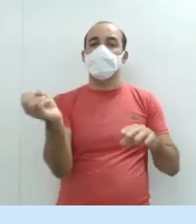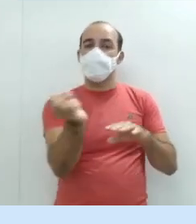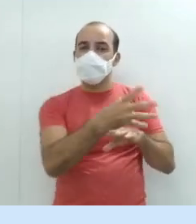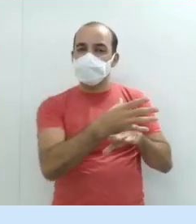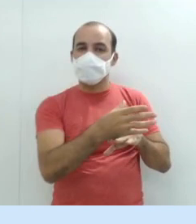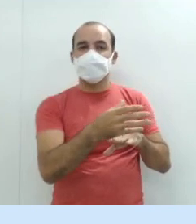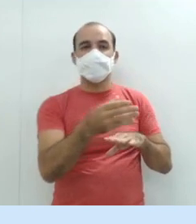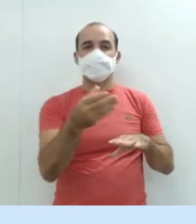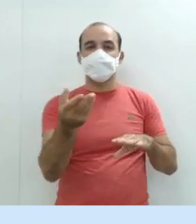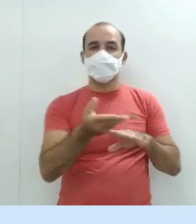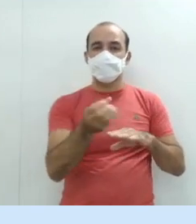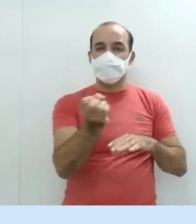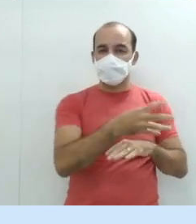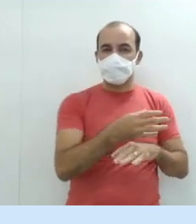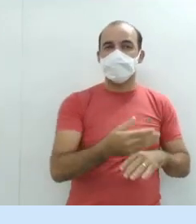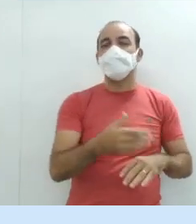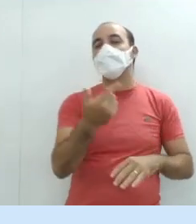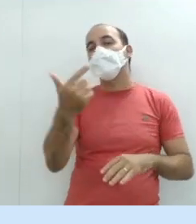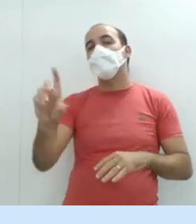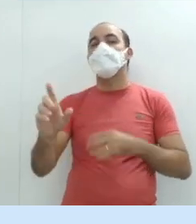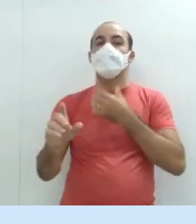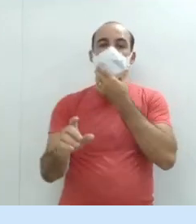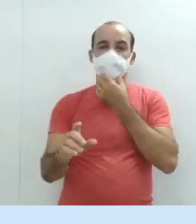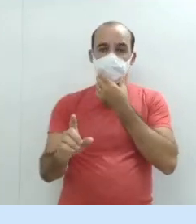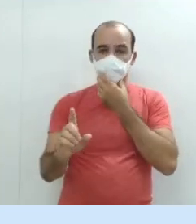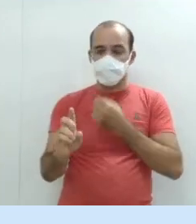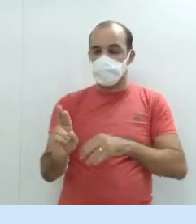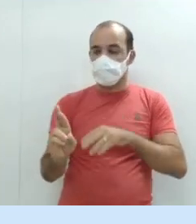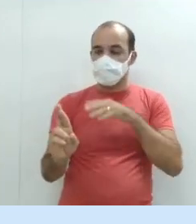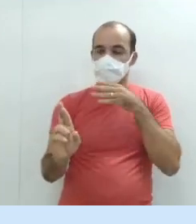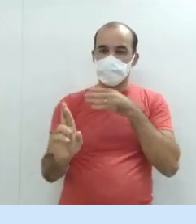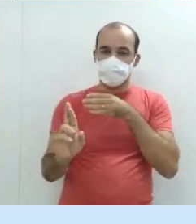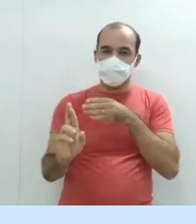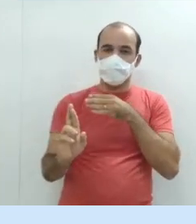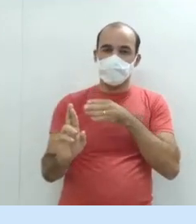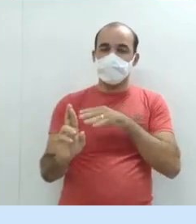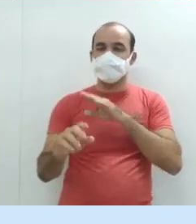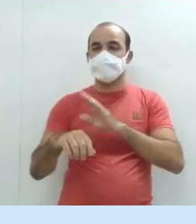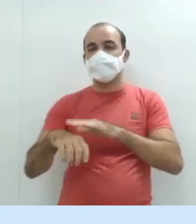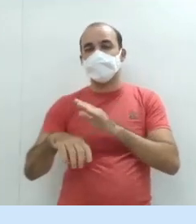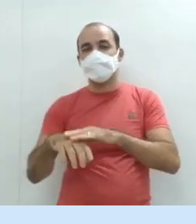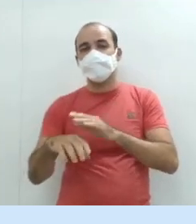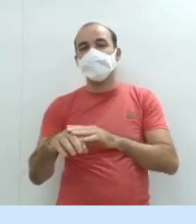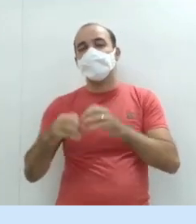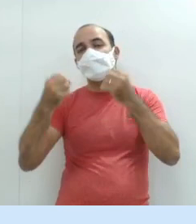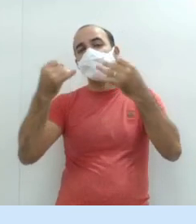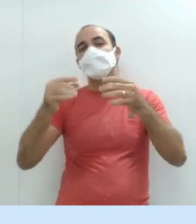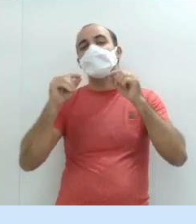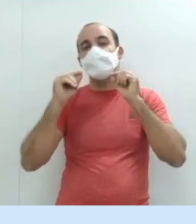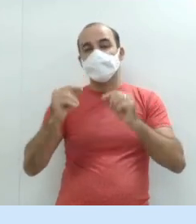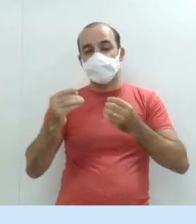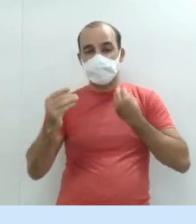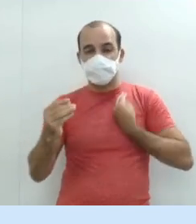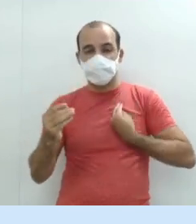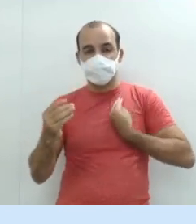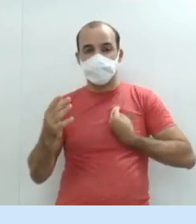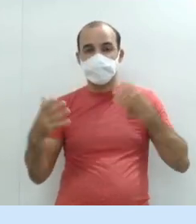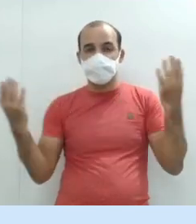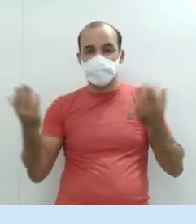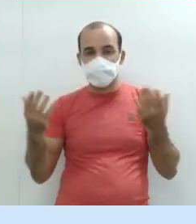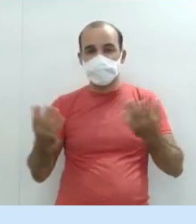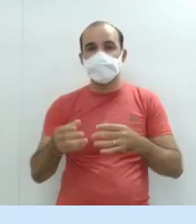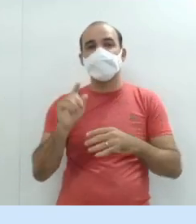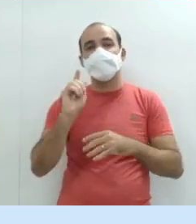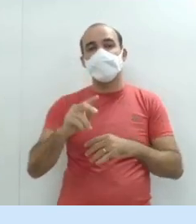estudioso chamado Lipovetsky, ele diz que nós hoje vivemos aquilo que ele chama de hipermodernidade. A